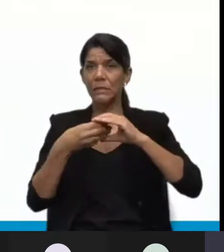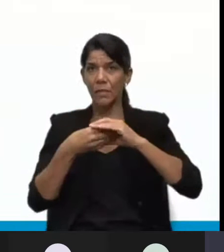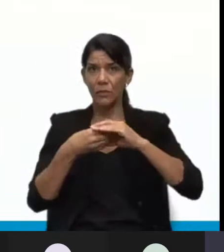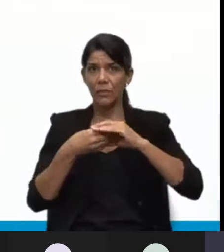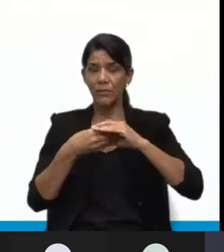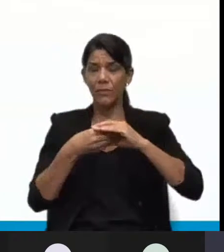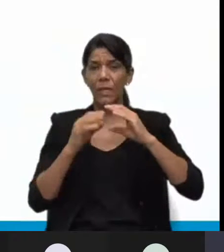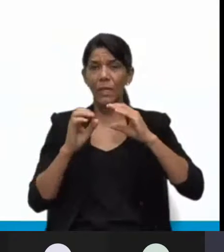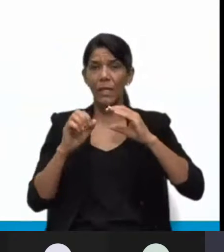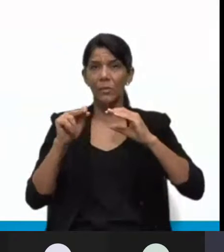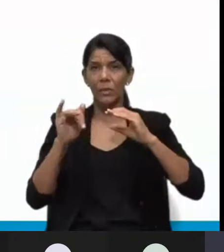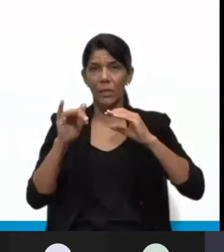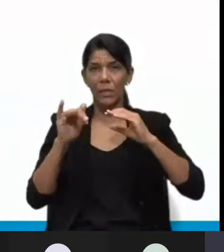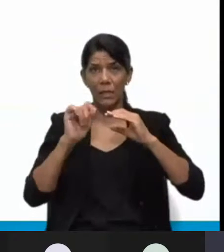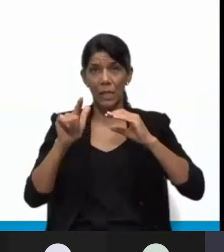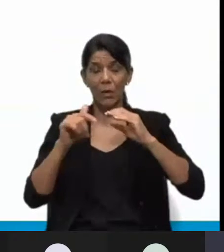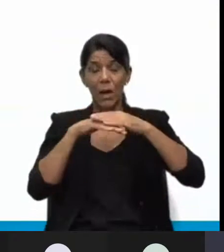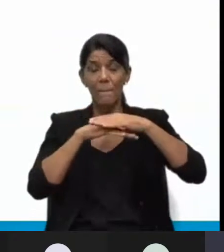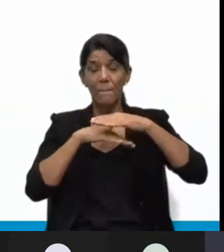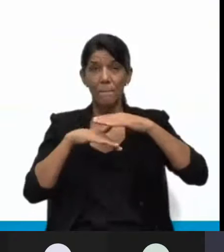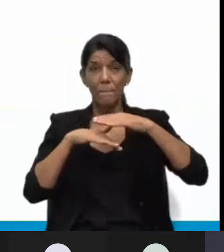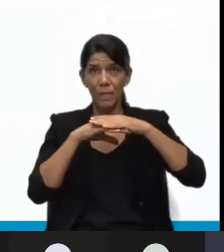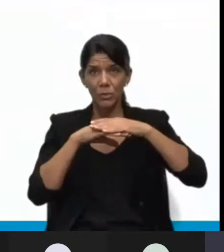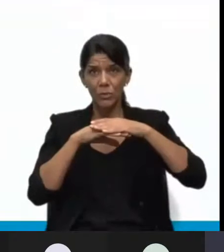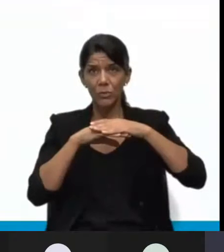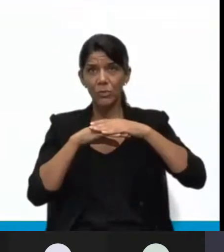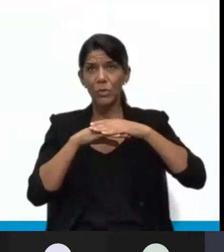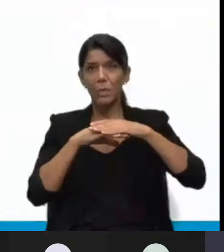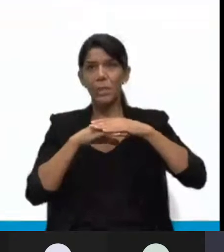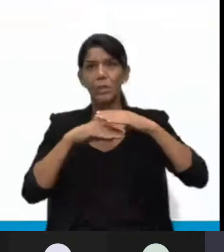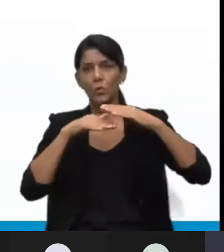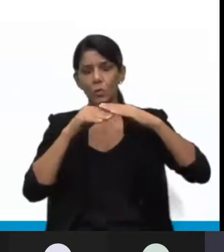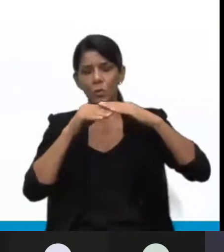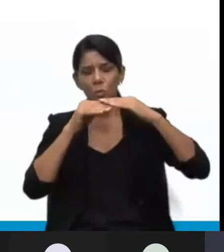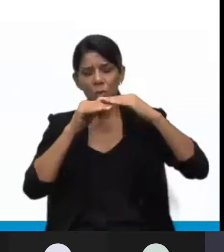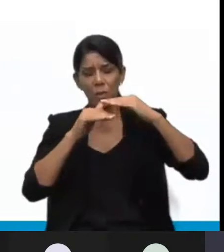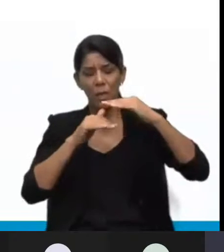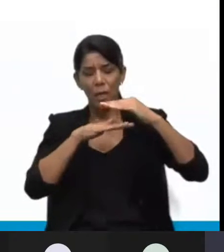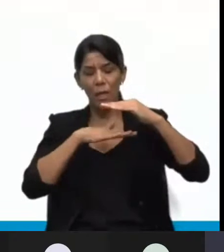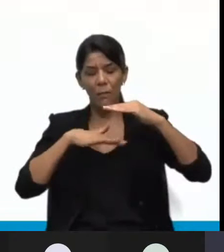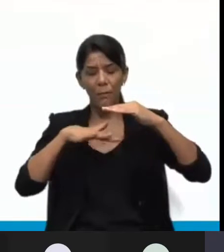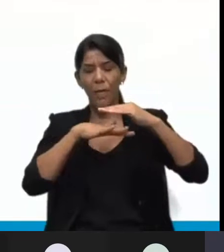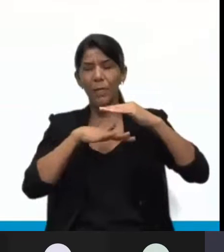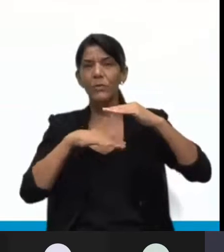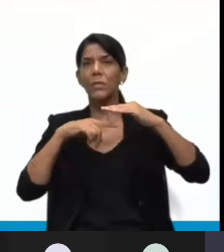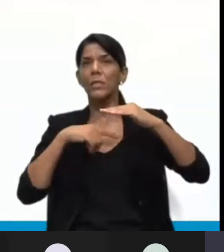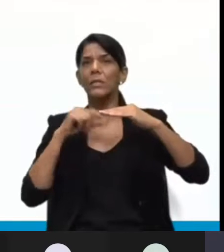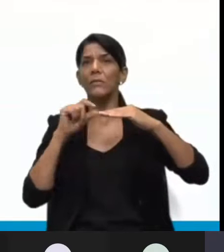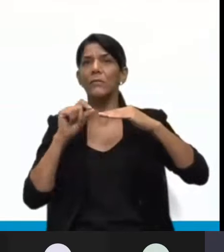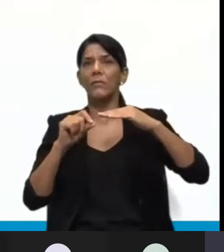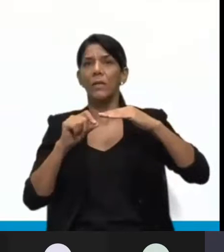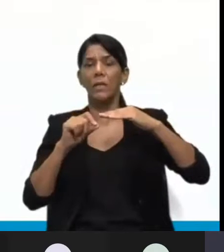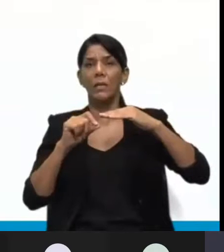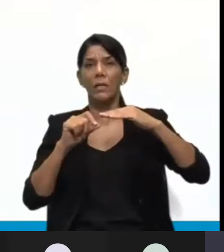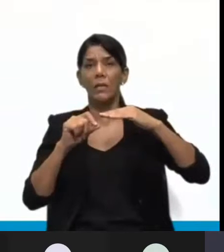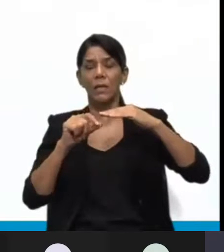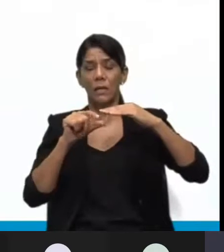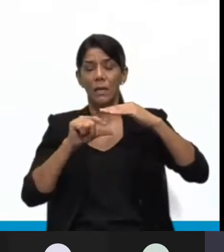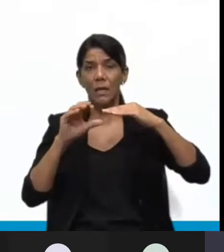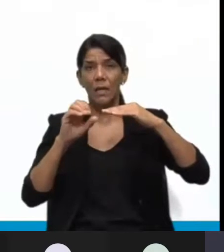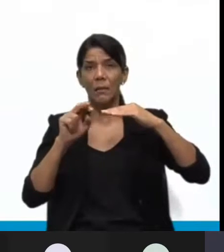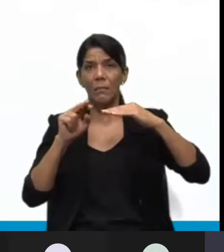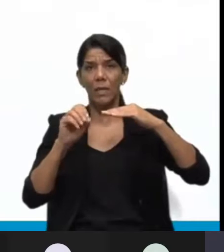célula endotelial, abaixo dessa camada, isso aqui, ó, é chamado de camada